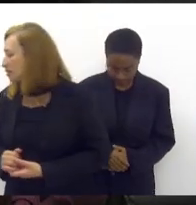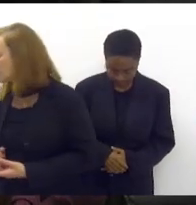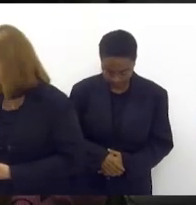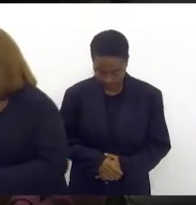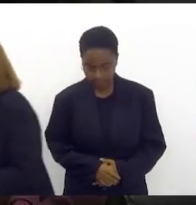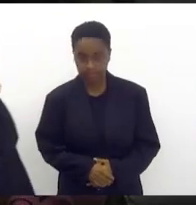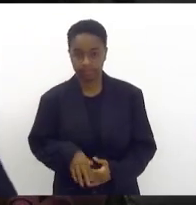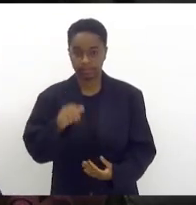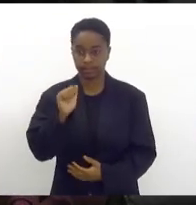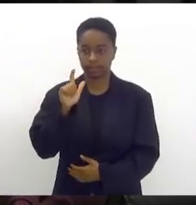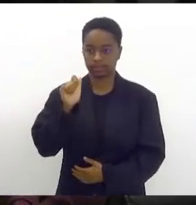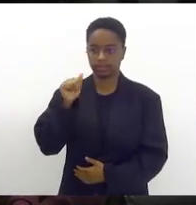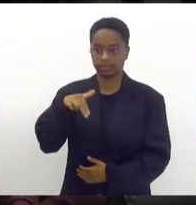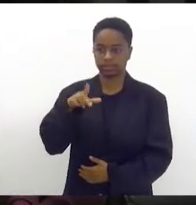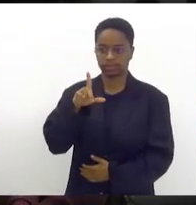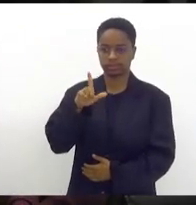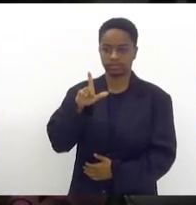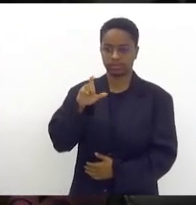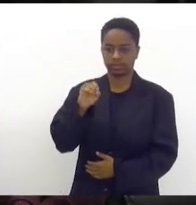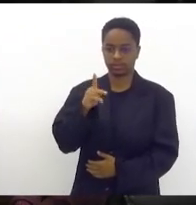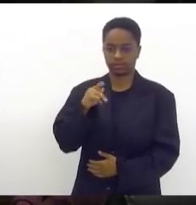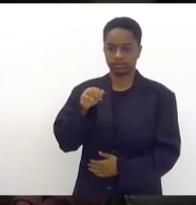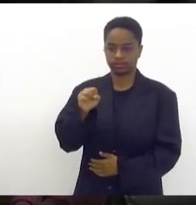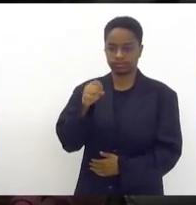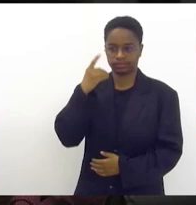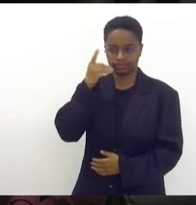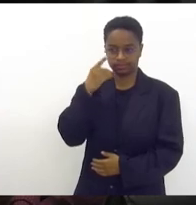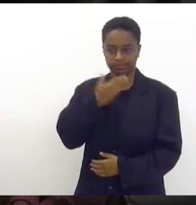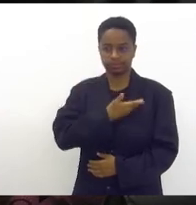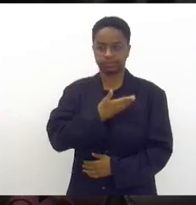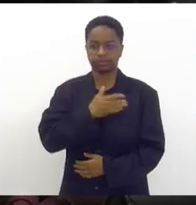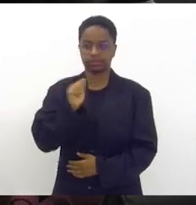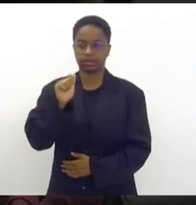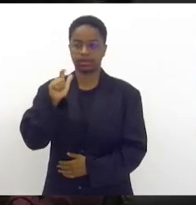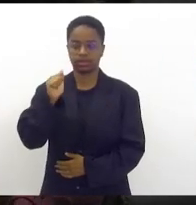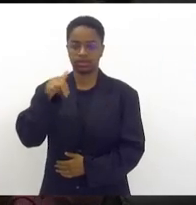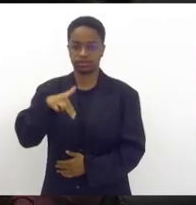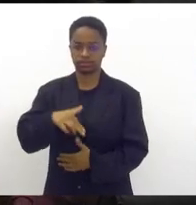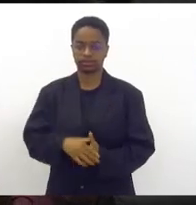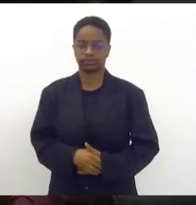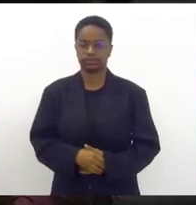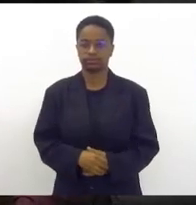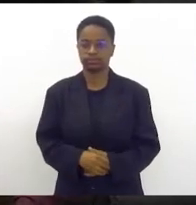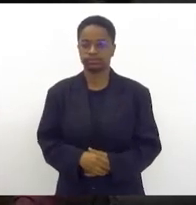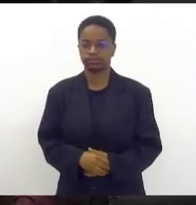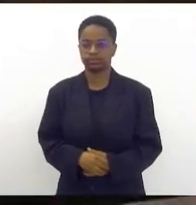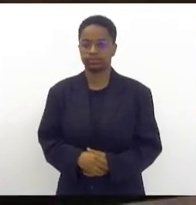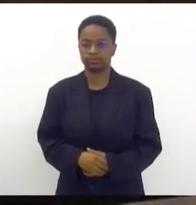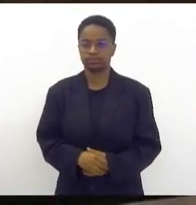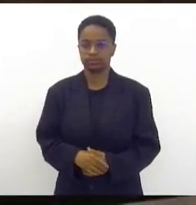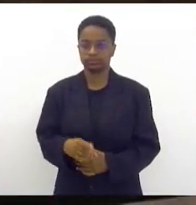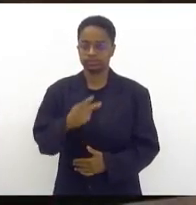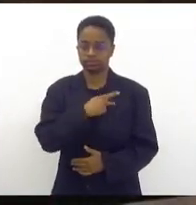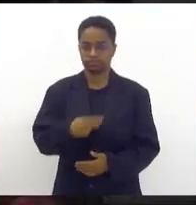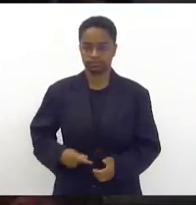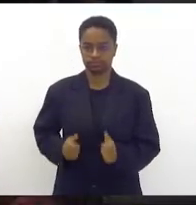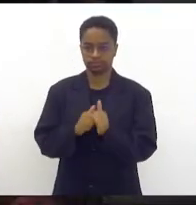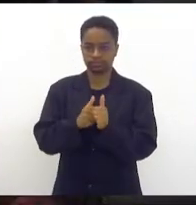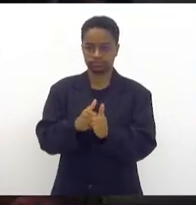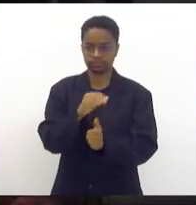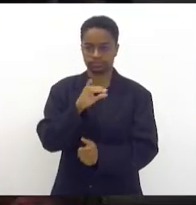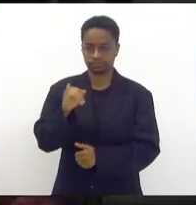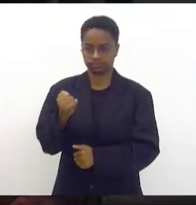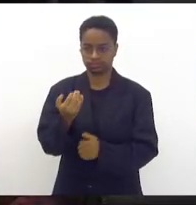Alan Lopes. Nosso nobre deputado, amigo, Alan. Presidente, acompanhe a CCJ.